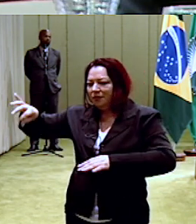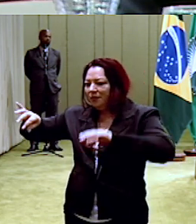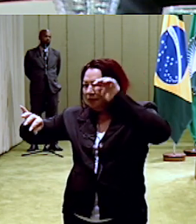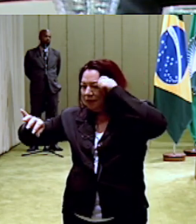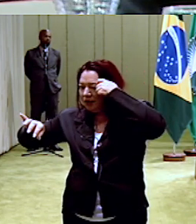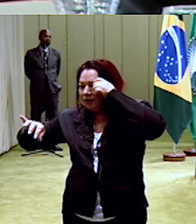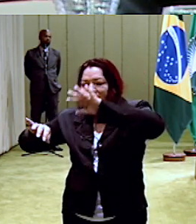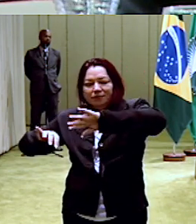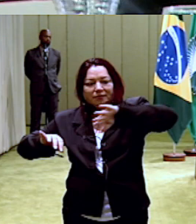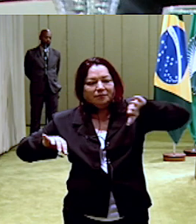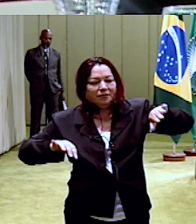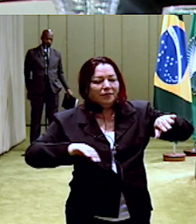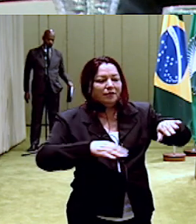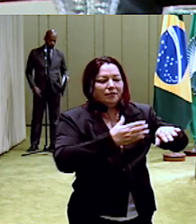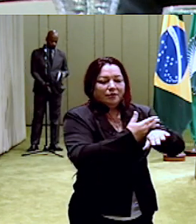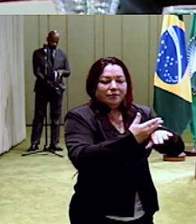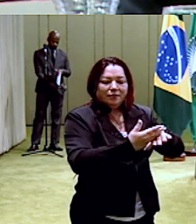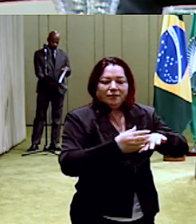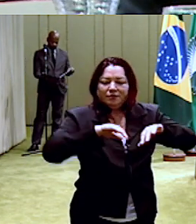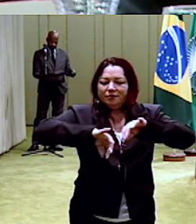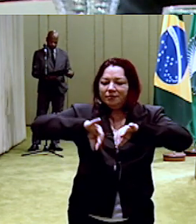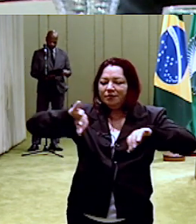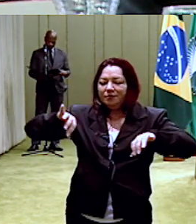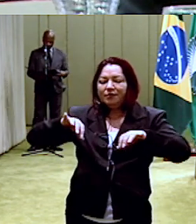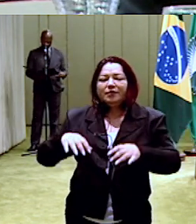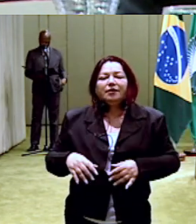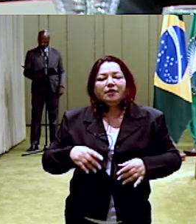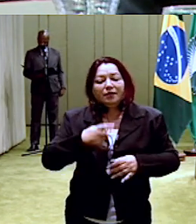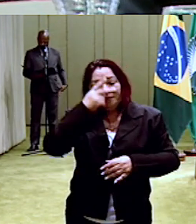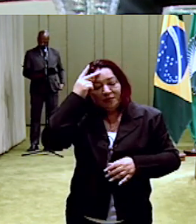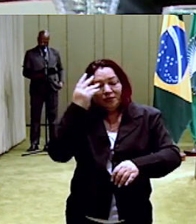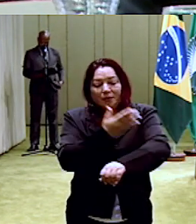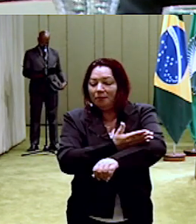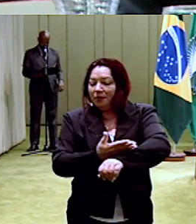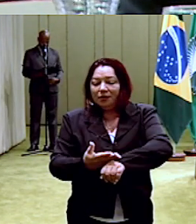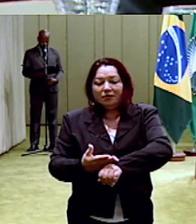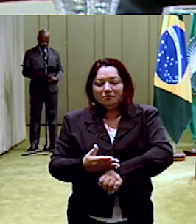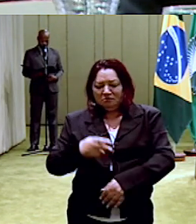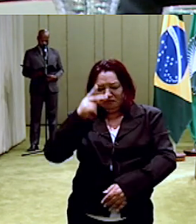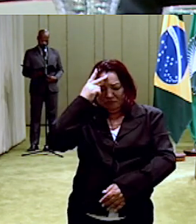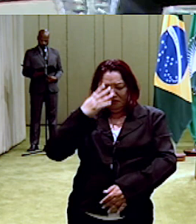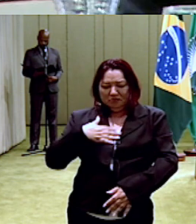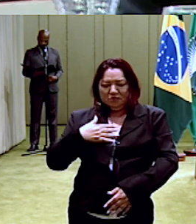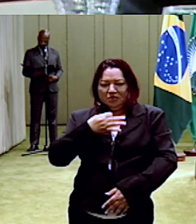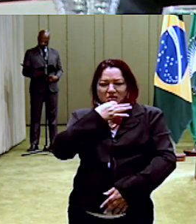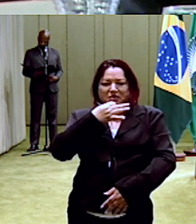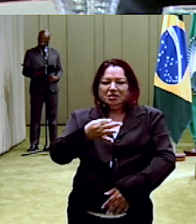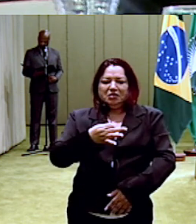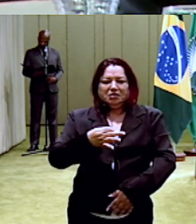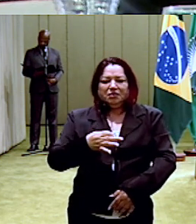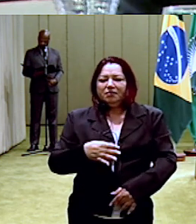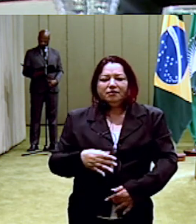negros de pardos e muitas vezes induzindo na autodeclaração pessoas brancas que não se reconhecem como negras a se autodeclararem